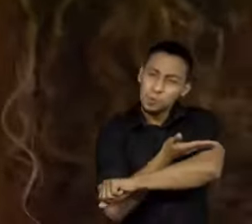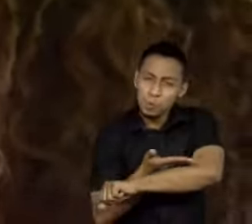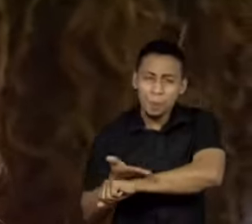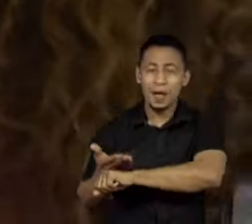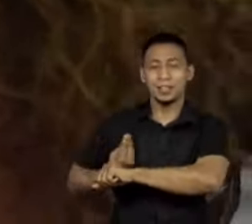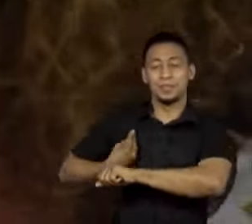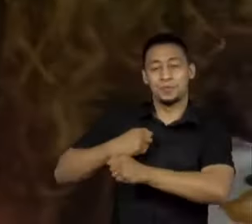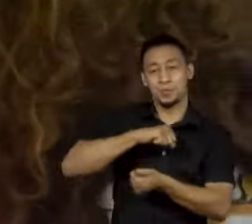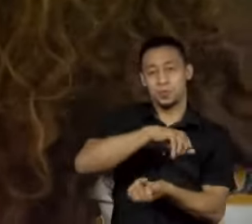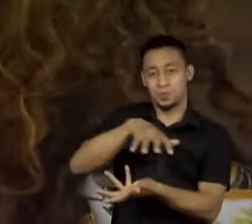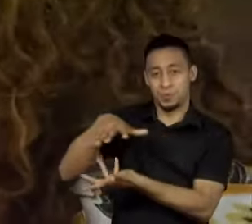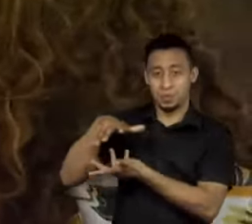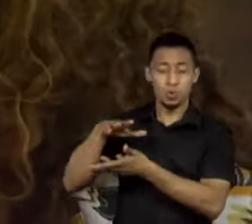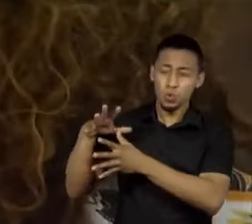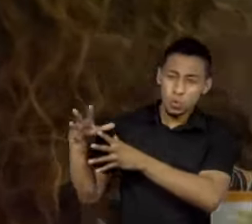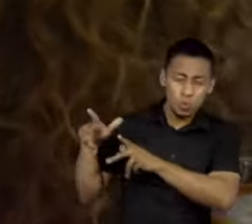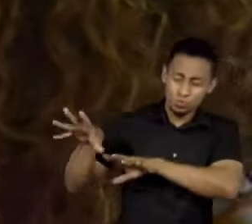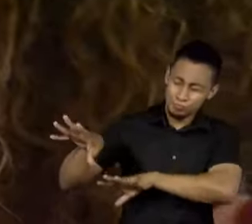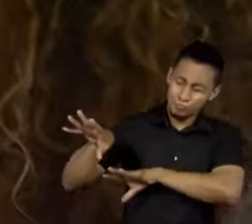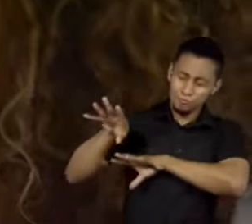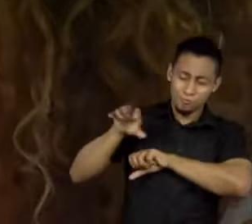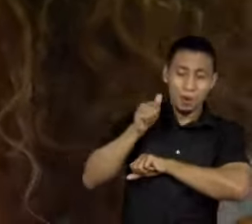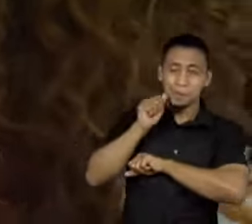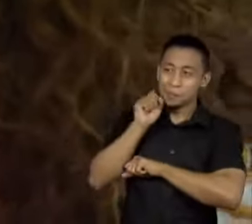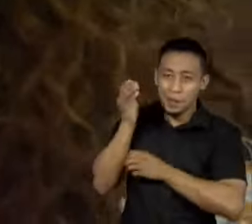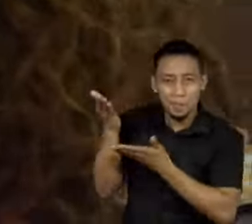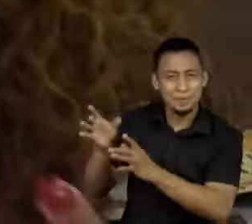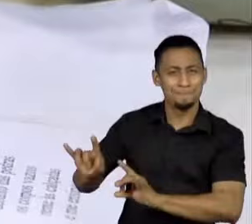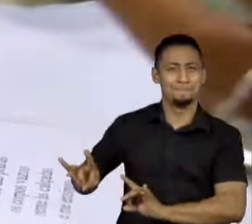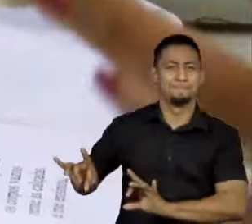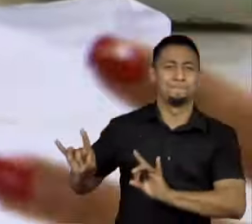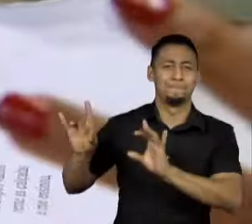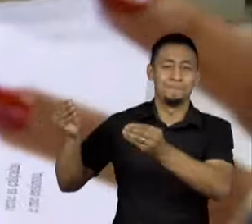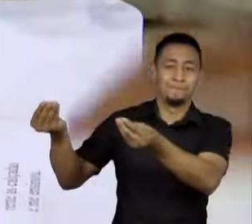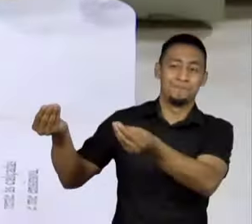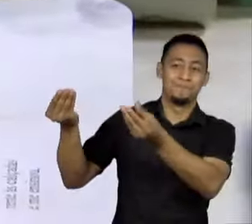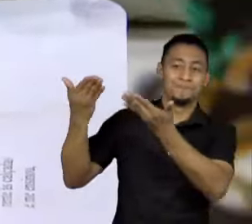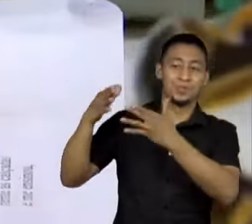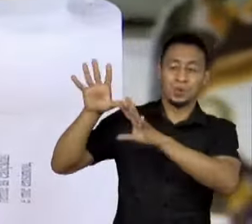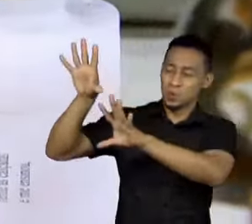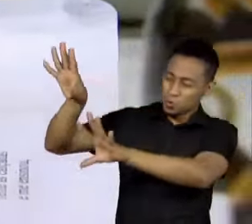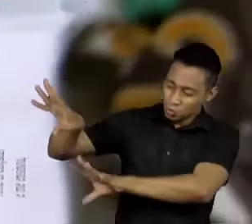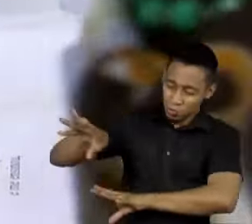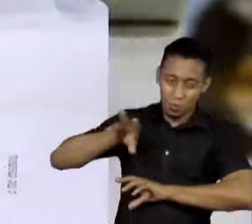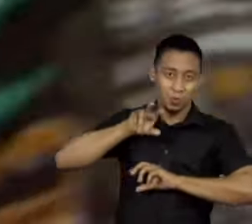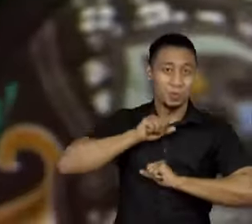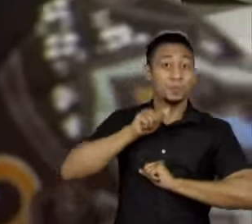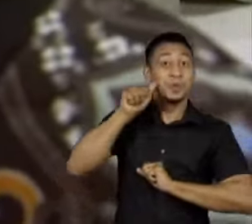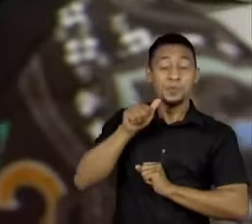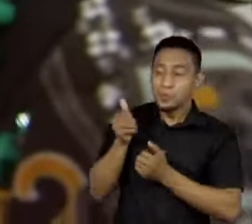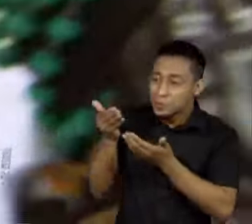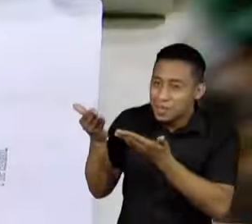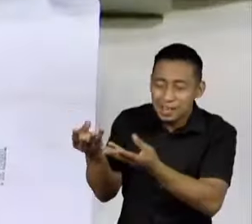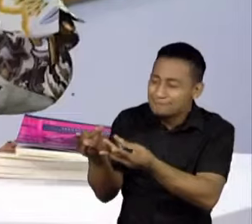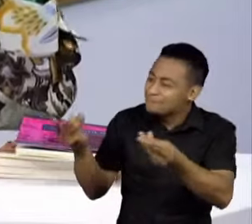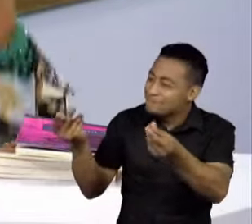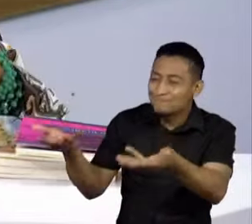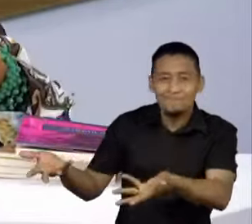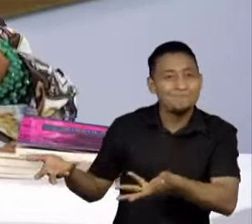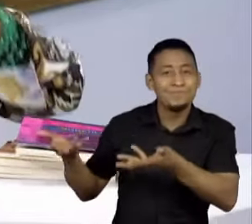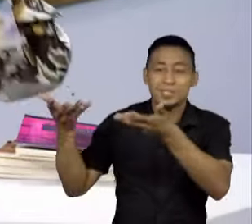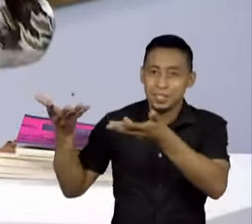de mãe todo meu tesouro, veio dela todo meu ganho. Mulher sapiência e abá,